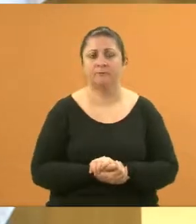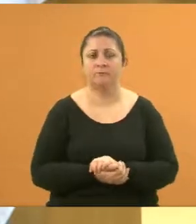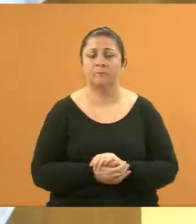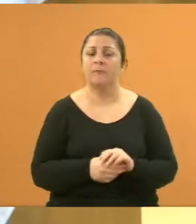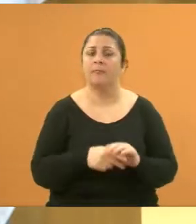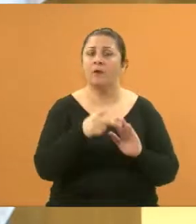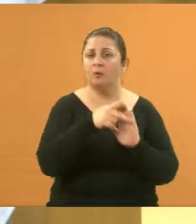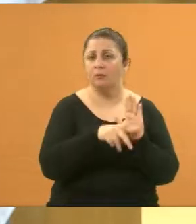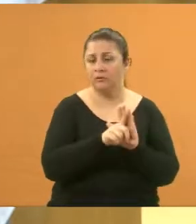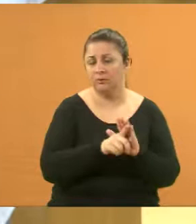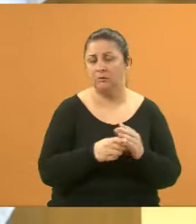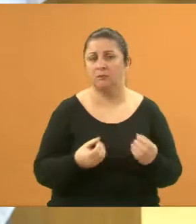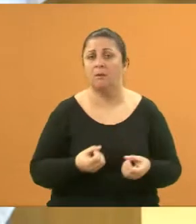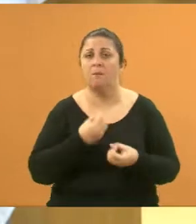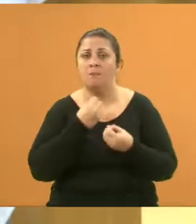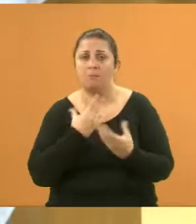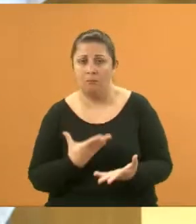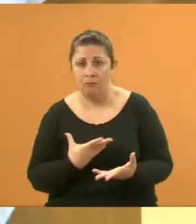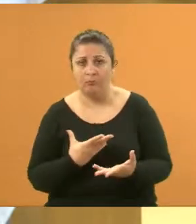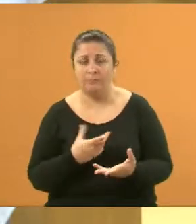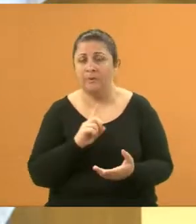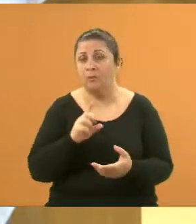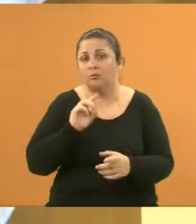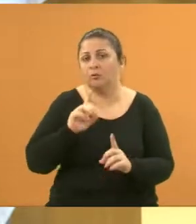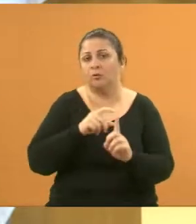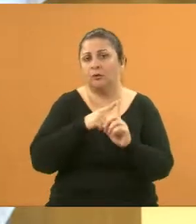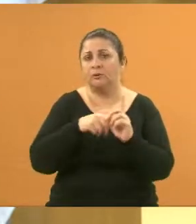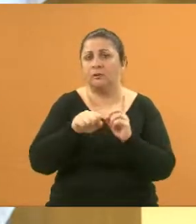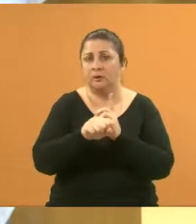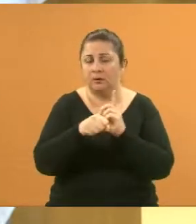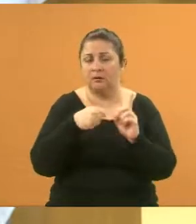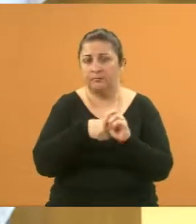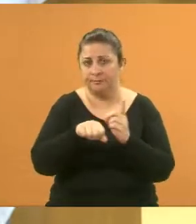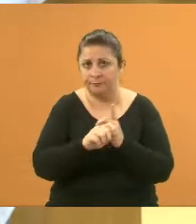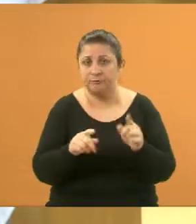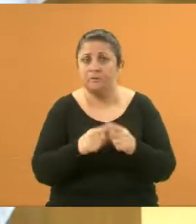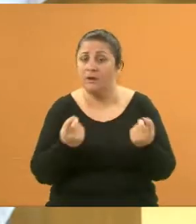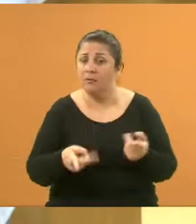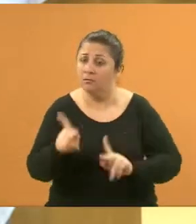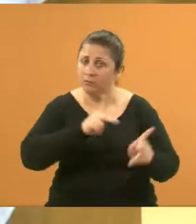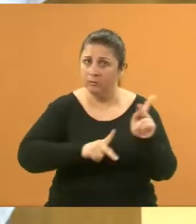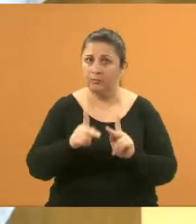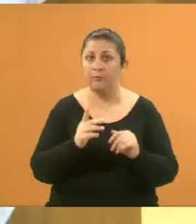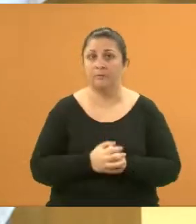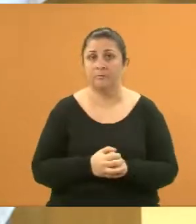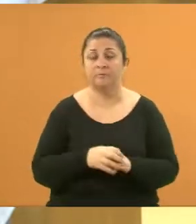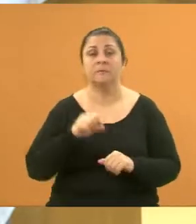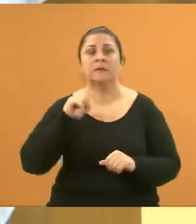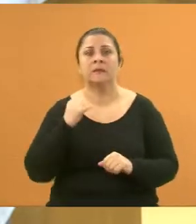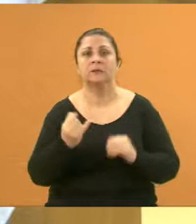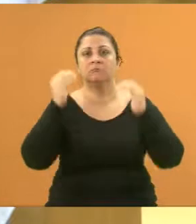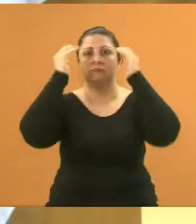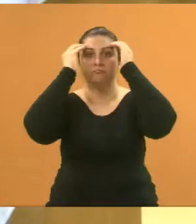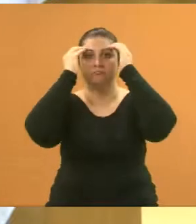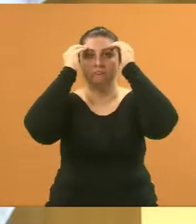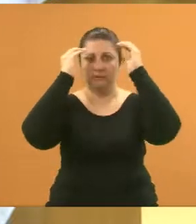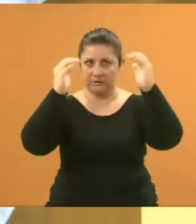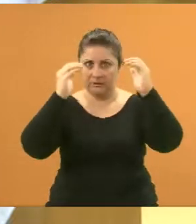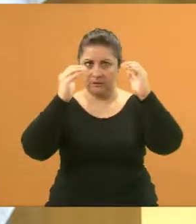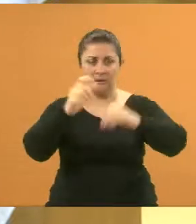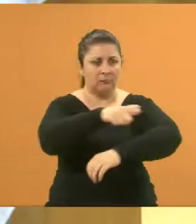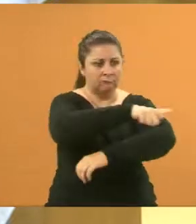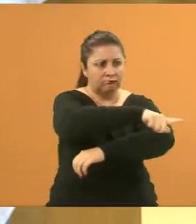multas beneficiará não somente a administração, mas principalmente o munícipe, que, cumprindo a obrigação de